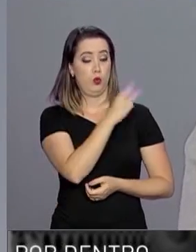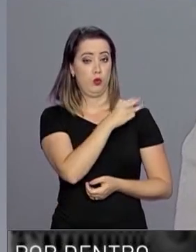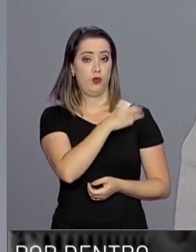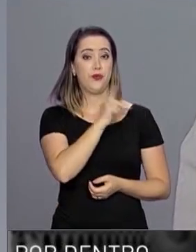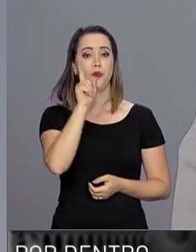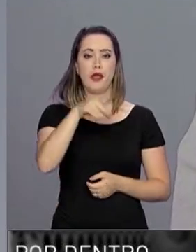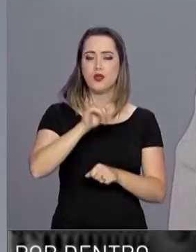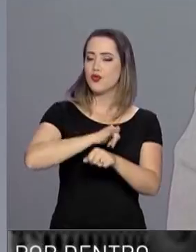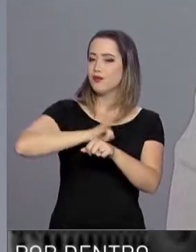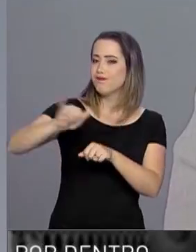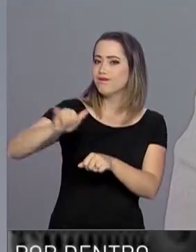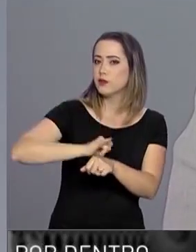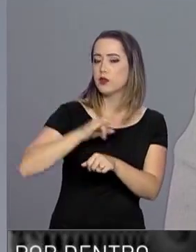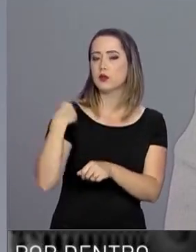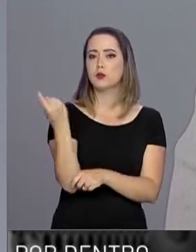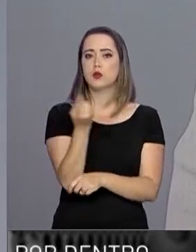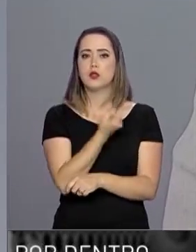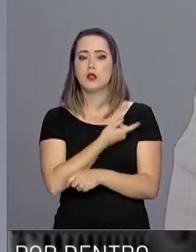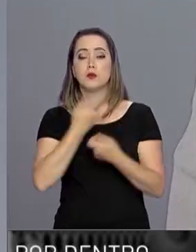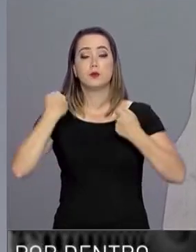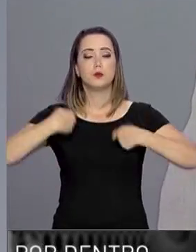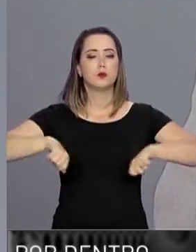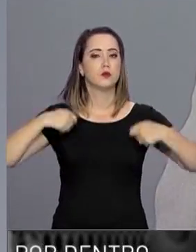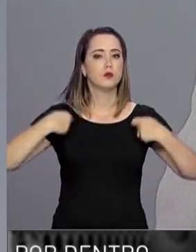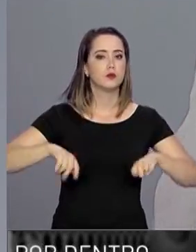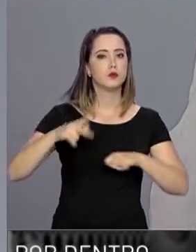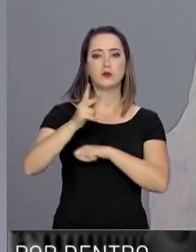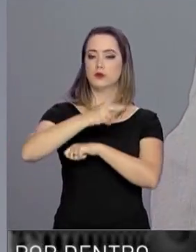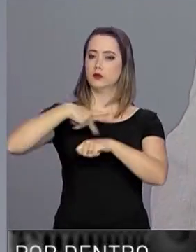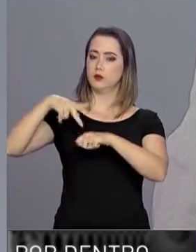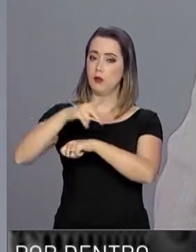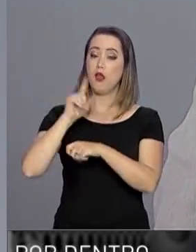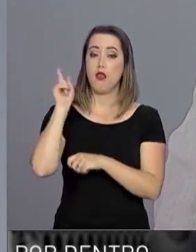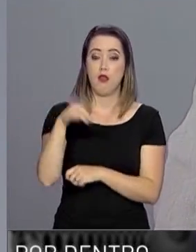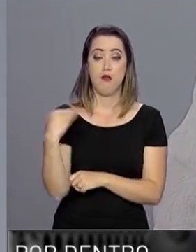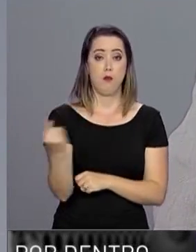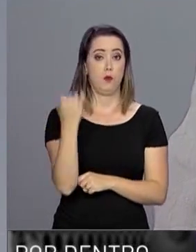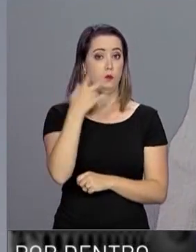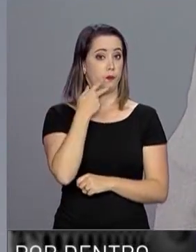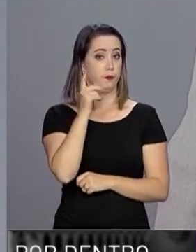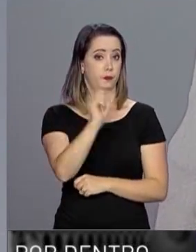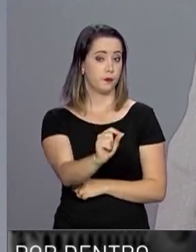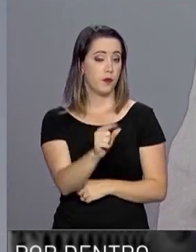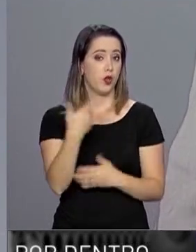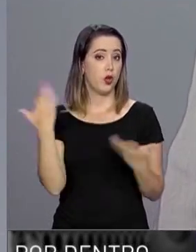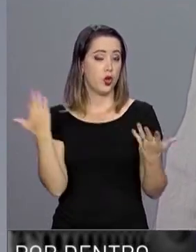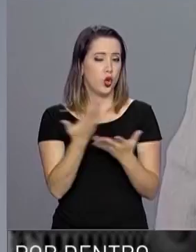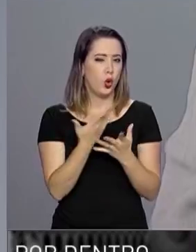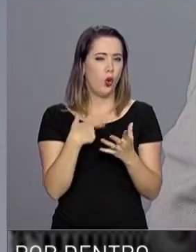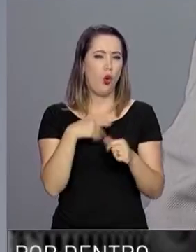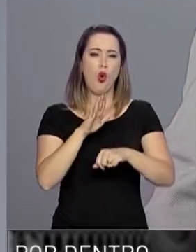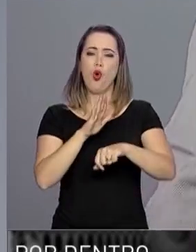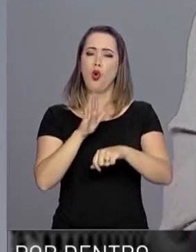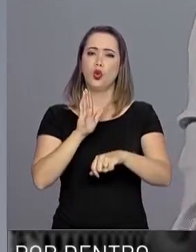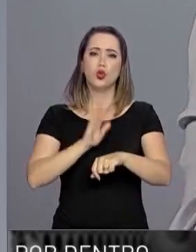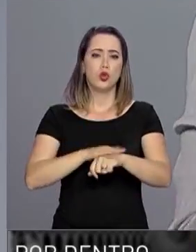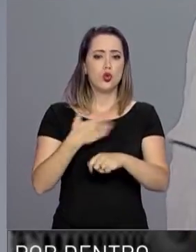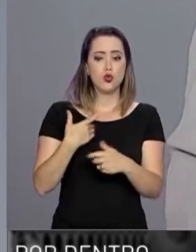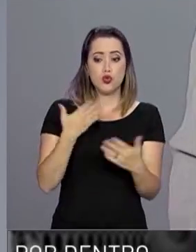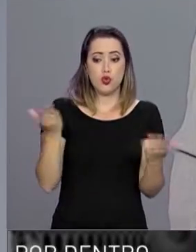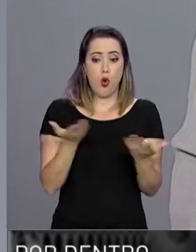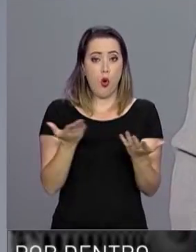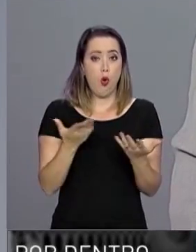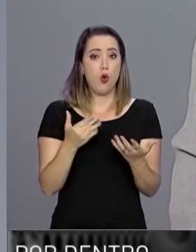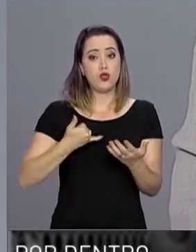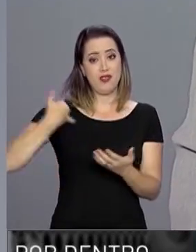é estratégica para o que a gente precisa para o país. É importante dizer que o bônus demográfico, ou seja, nós temos muitos